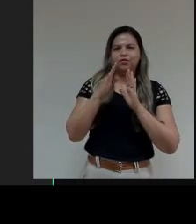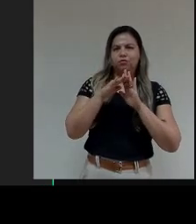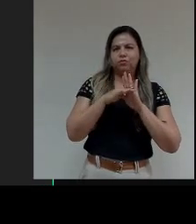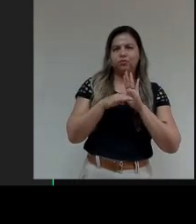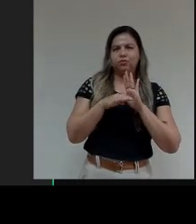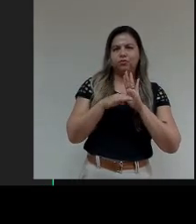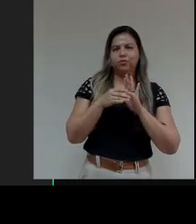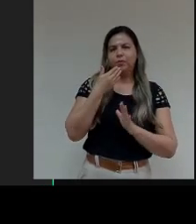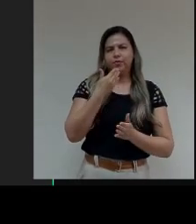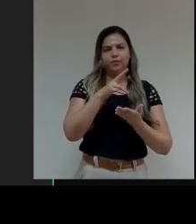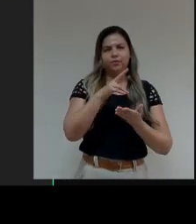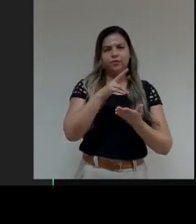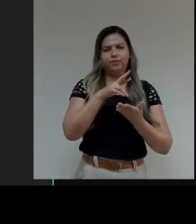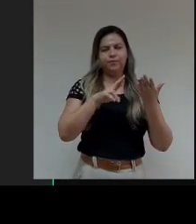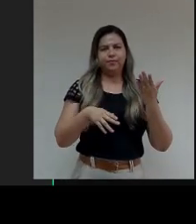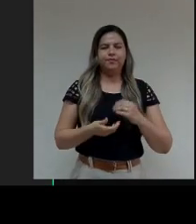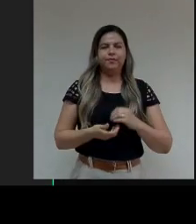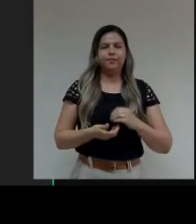relator.